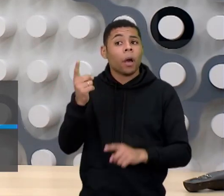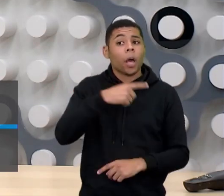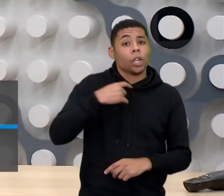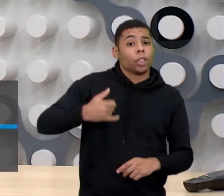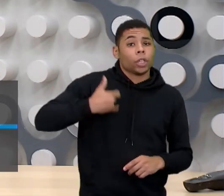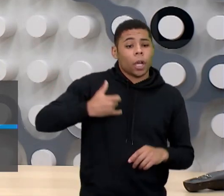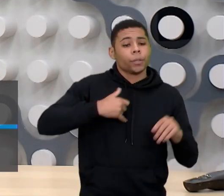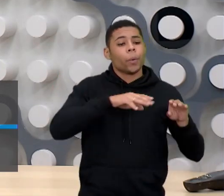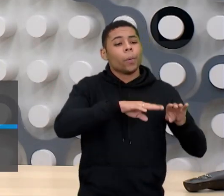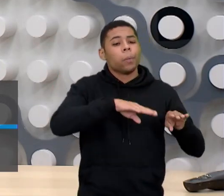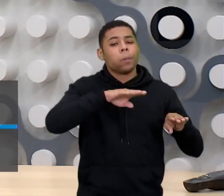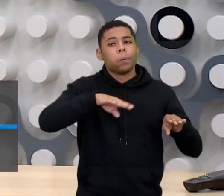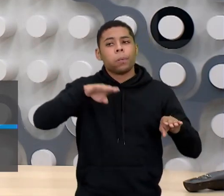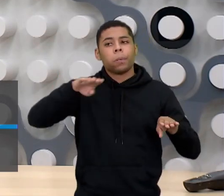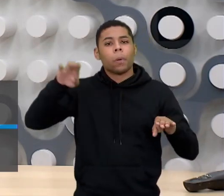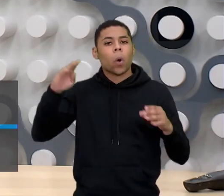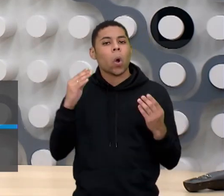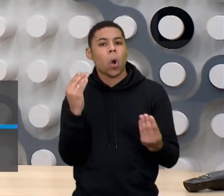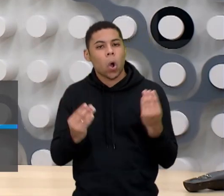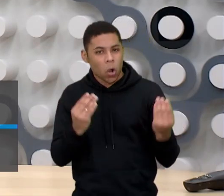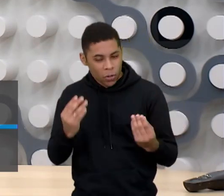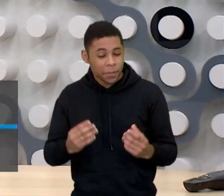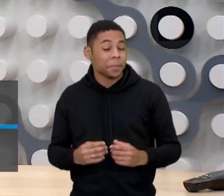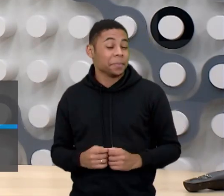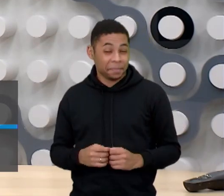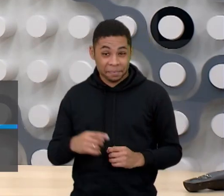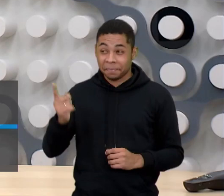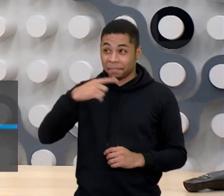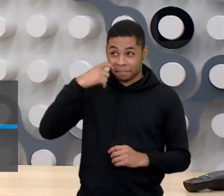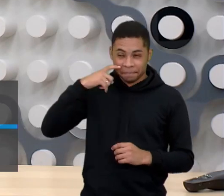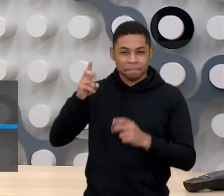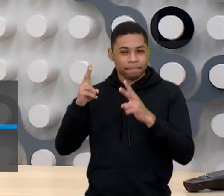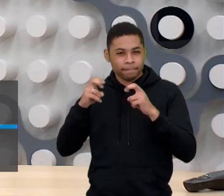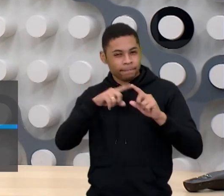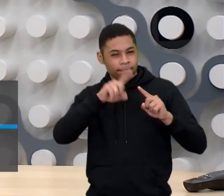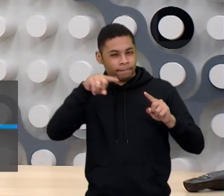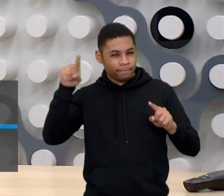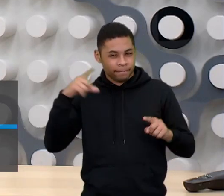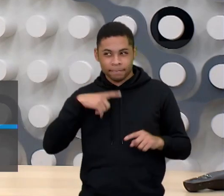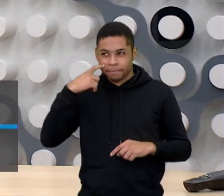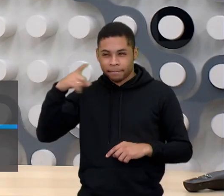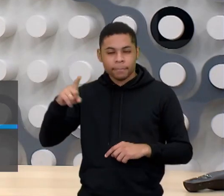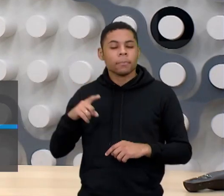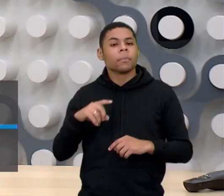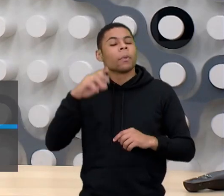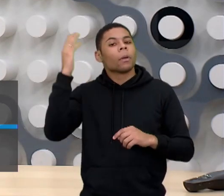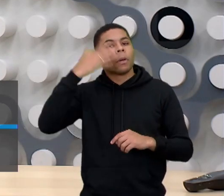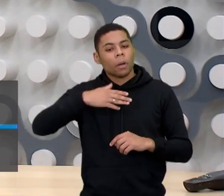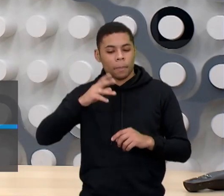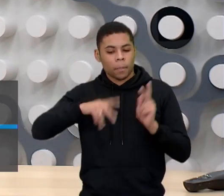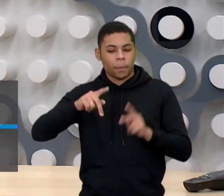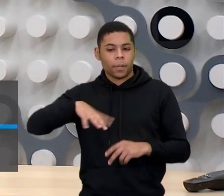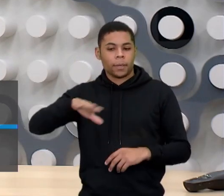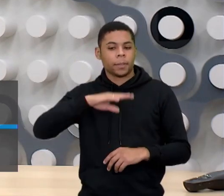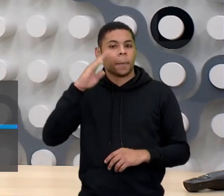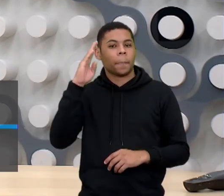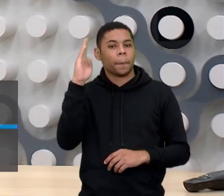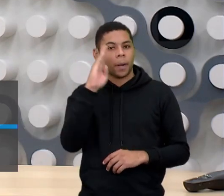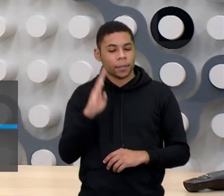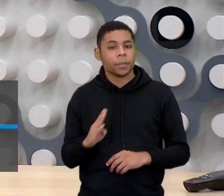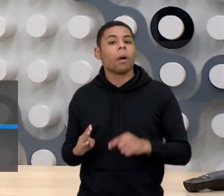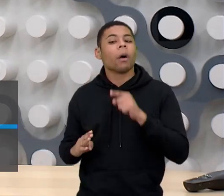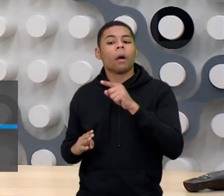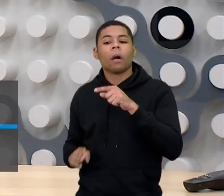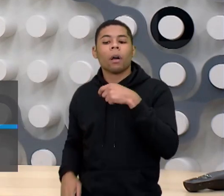topo da pirâmide está cada vez, né, maior, né? Ou seja, mais larga. Então ela mostra aí que a população do Brasil ela está